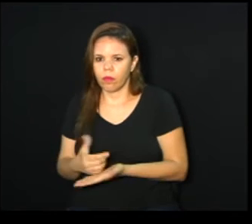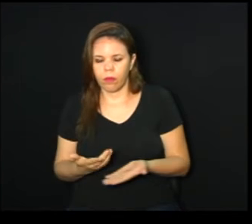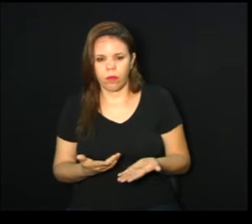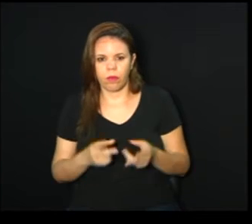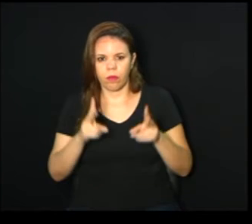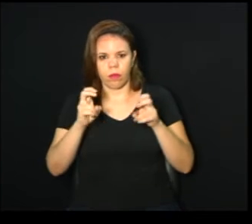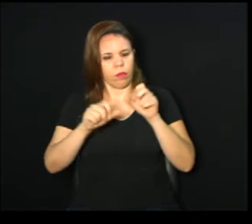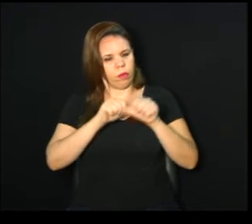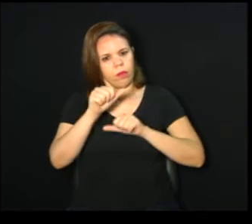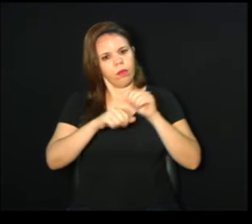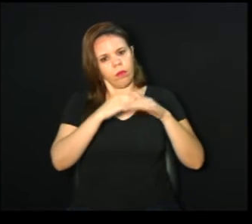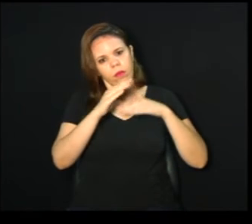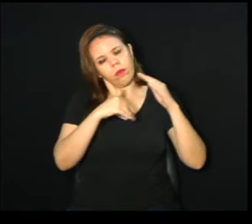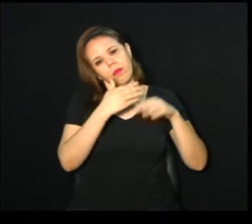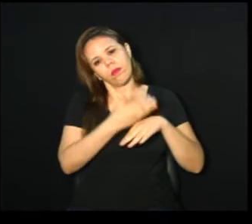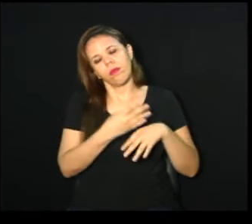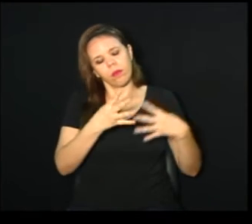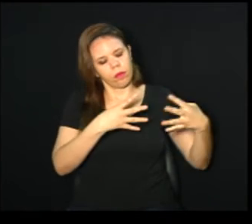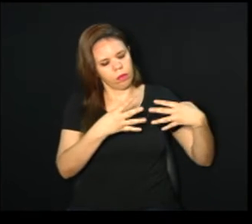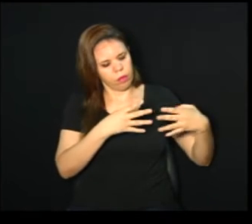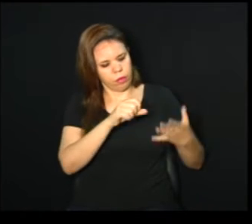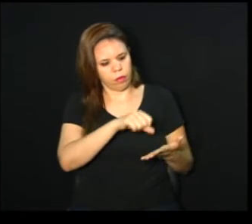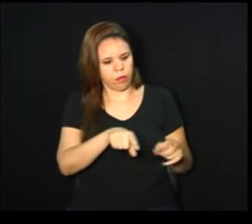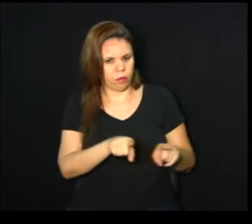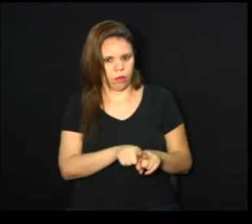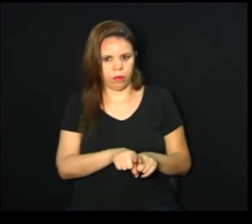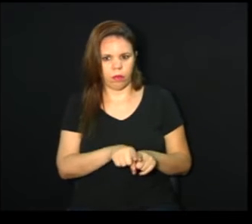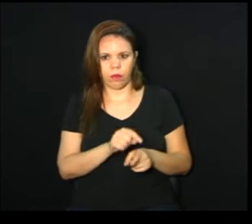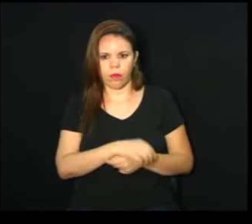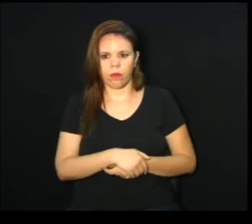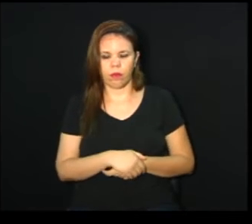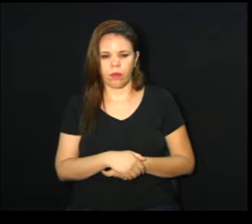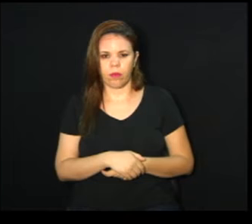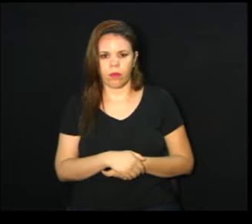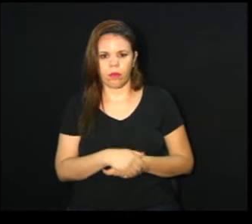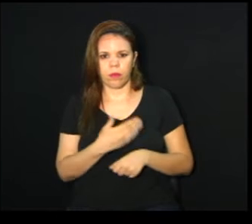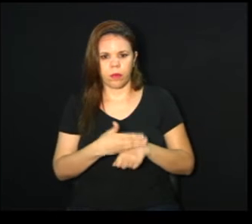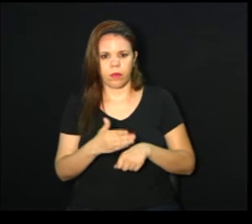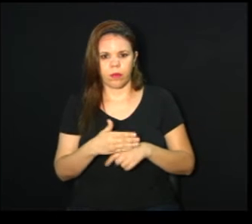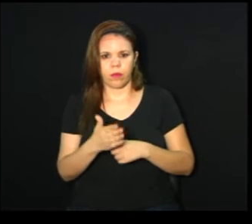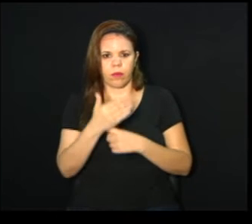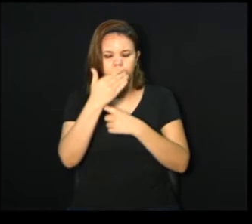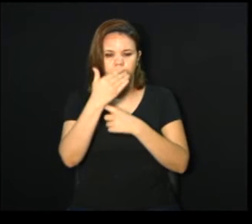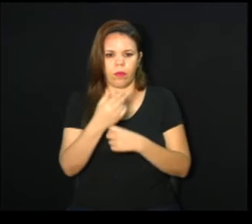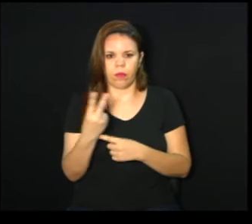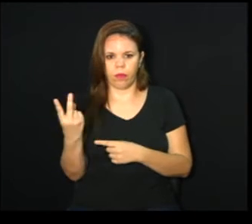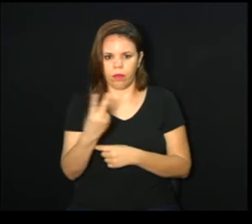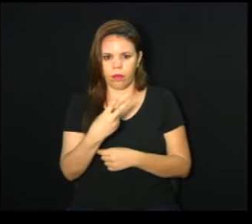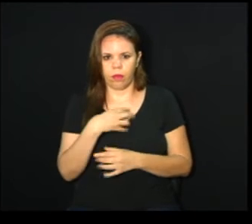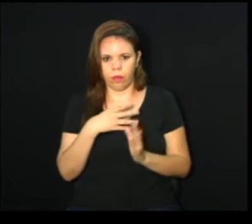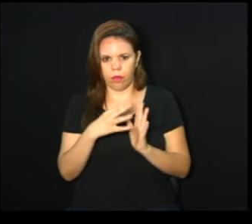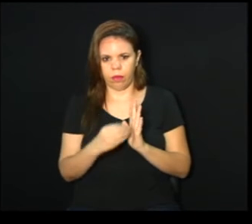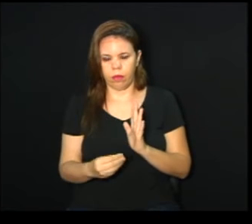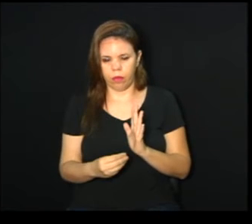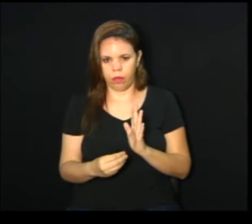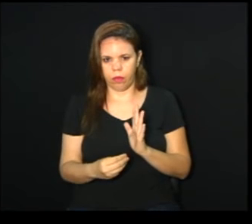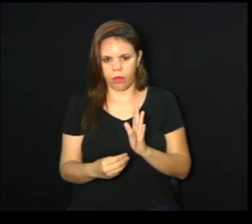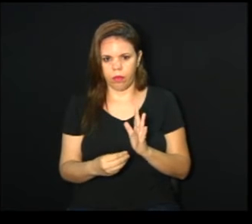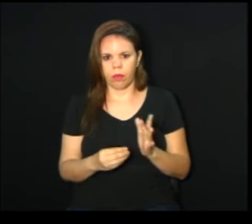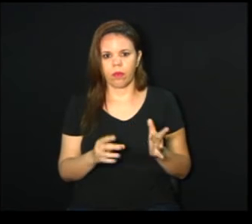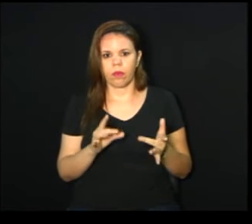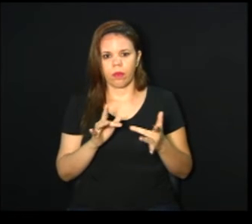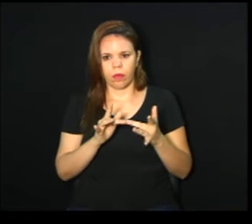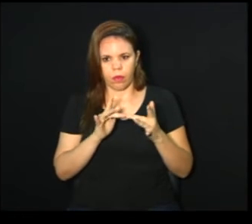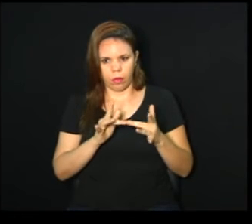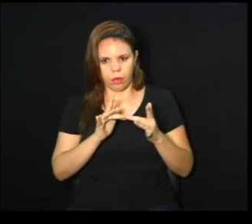tema para Barão Geraldo também, aplicando a tecnologia em dois modos: operando conectado, que a gente considera o